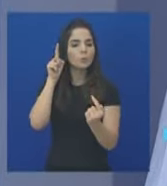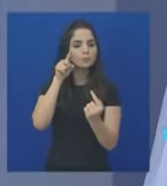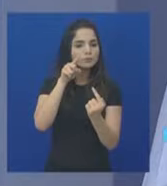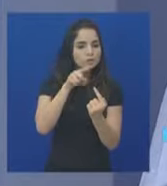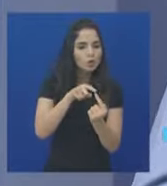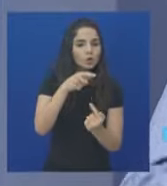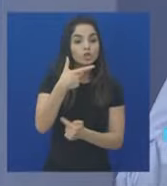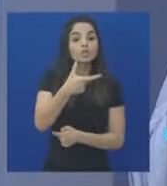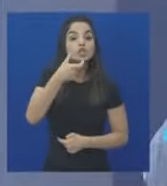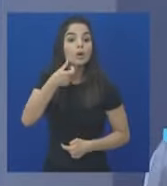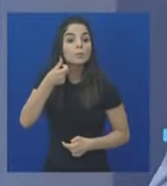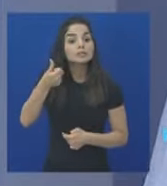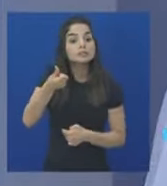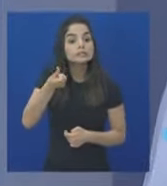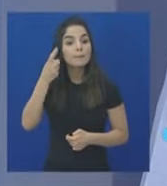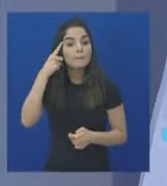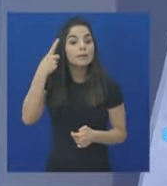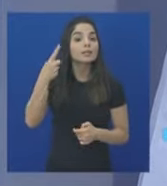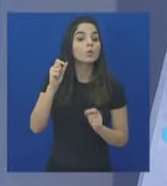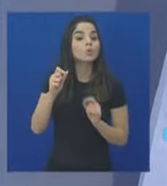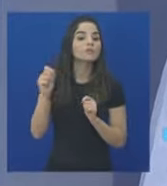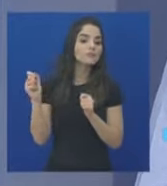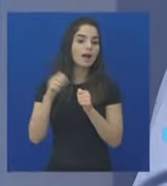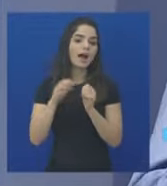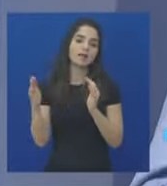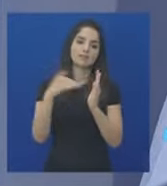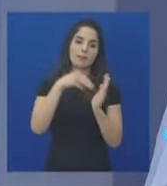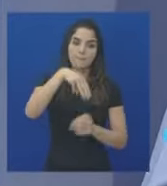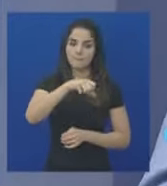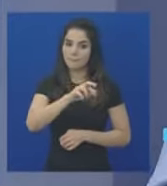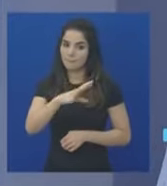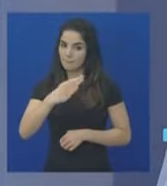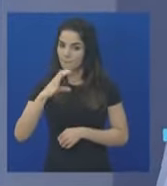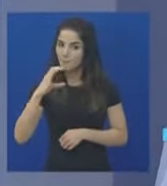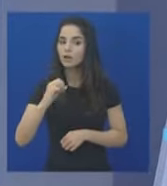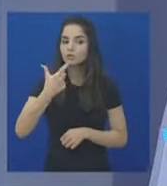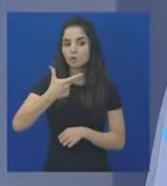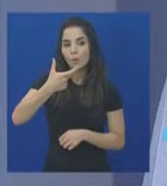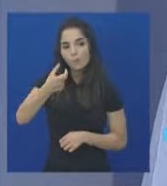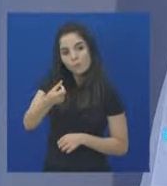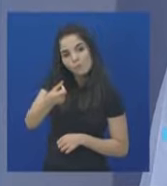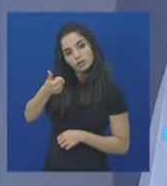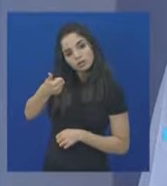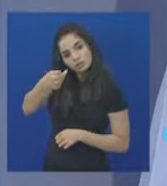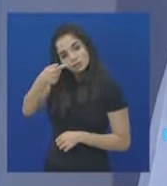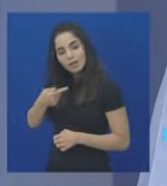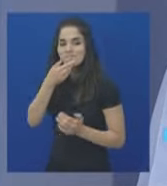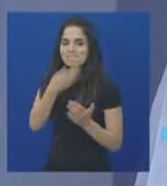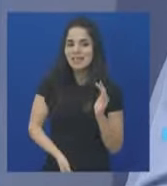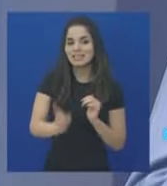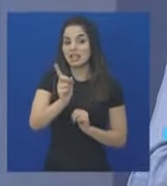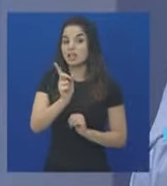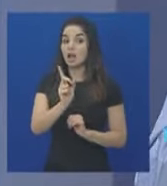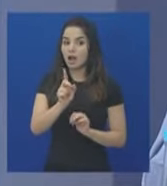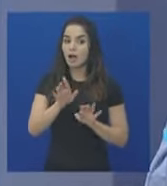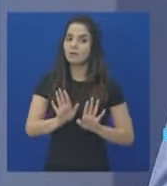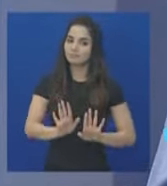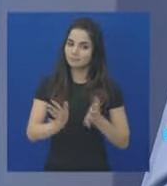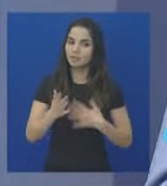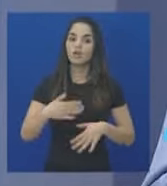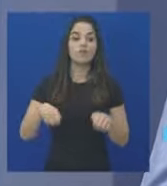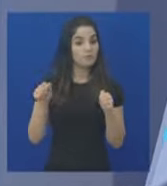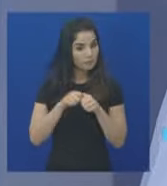2016 até março de 2017, para que as crianças não percam o ano letivo. Então, faremos isso